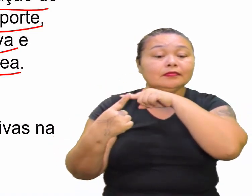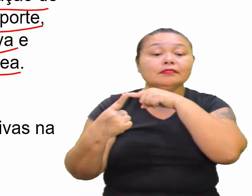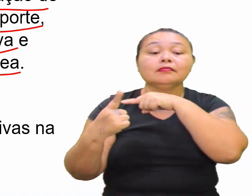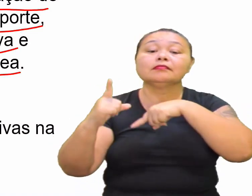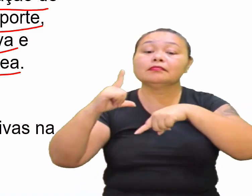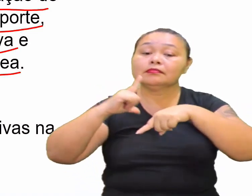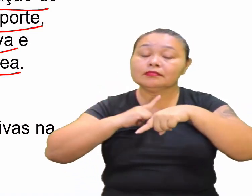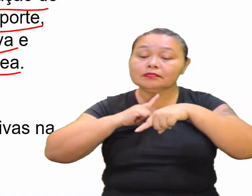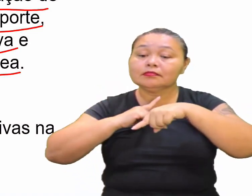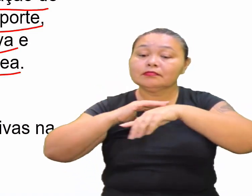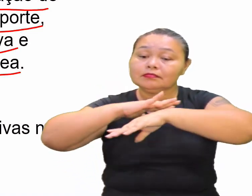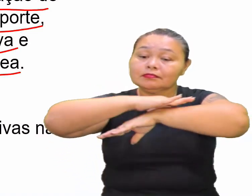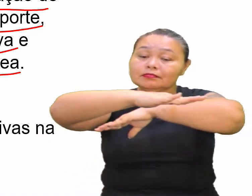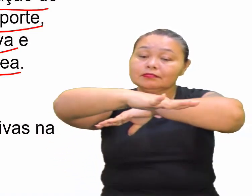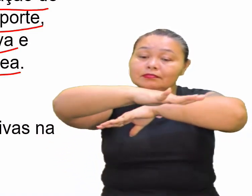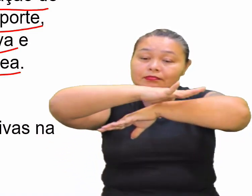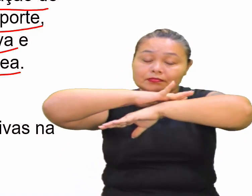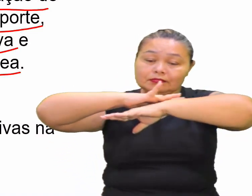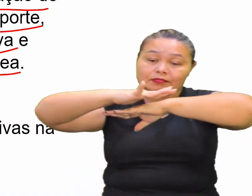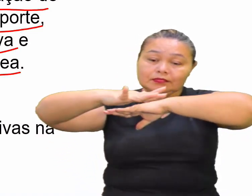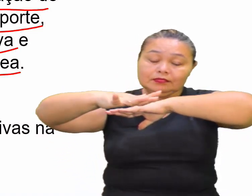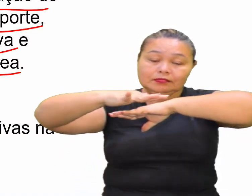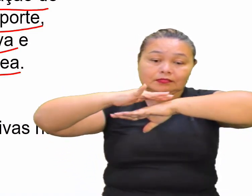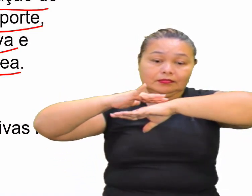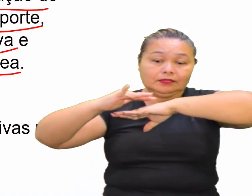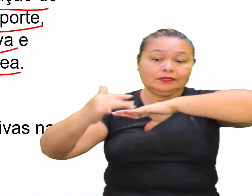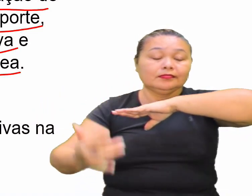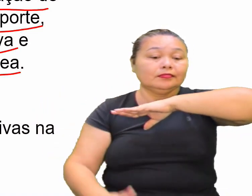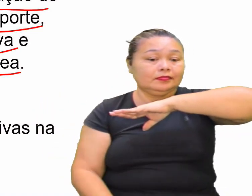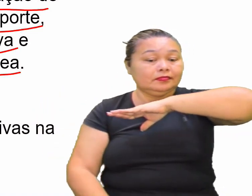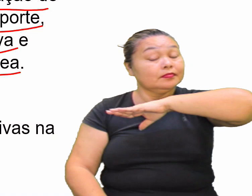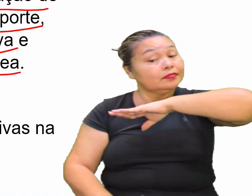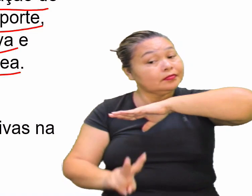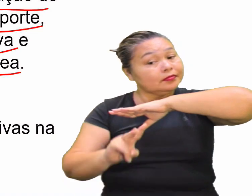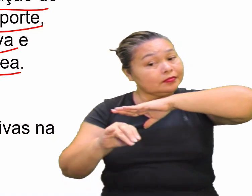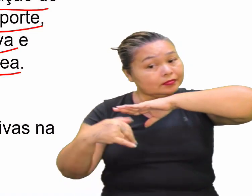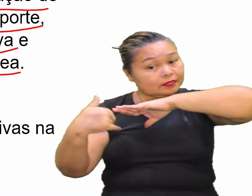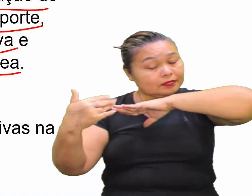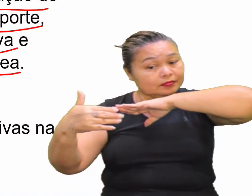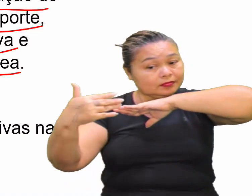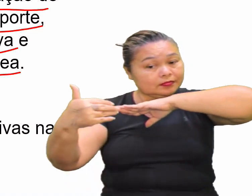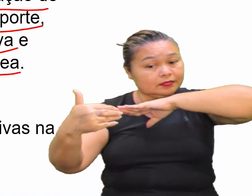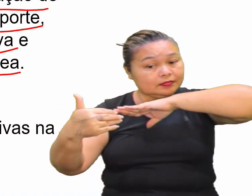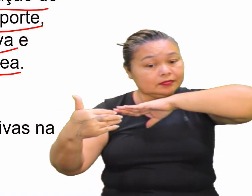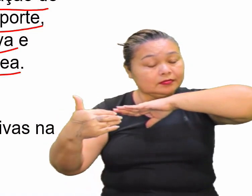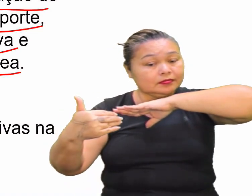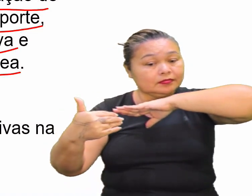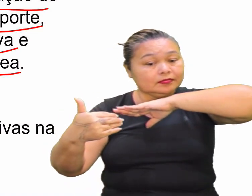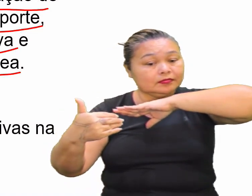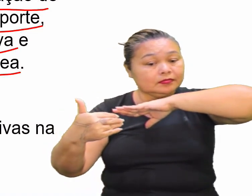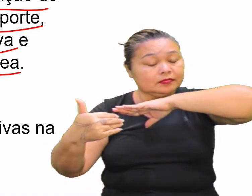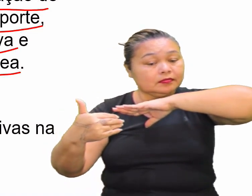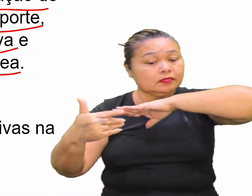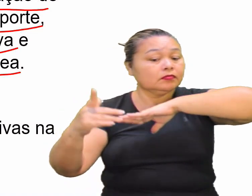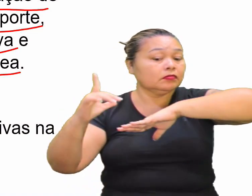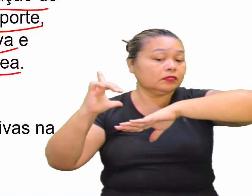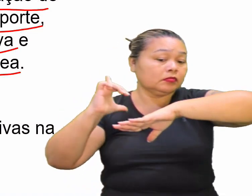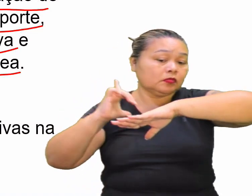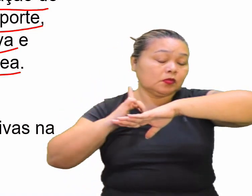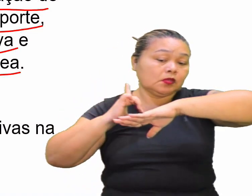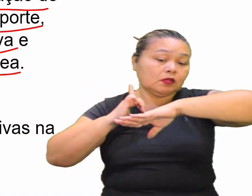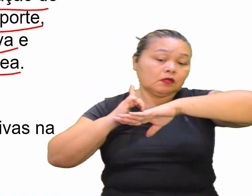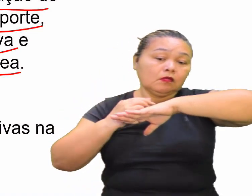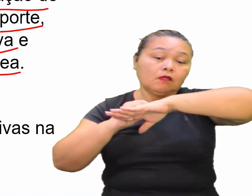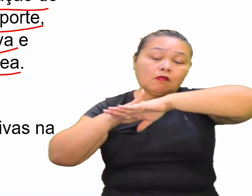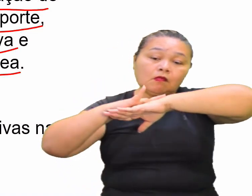com a presença dessa cobertura, dessas gramíneas e essas vegetações aí que vão começar a se desenvolver. Agora, eles já vão ter, professora, né,